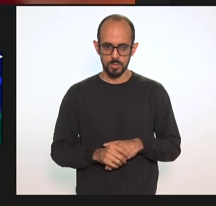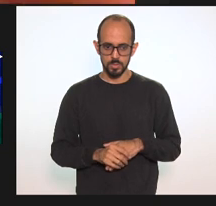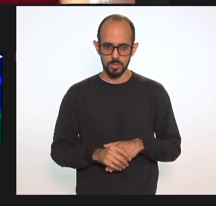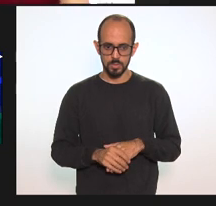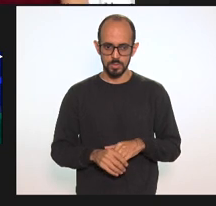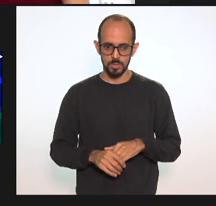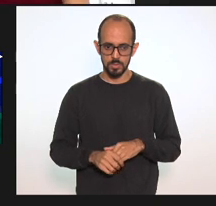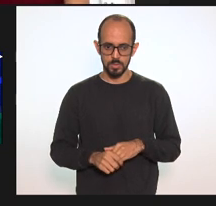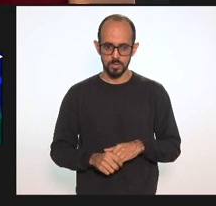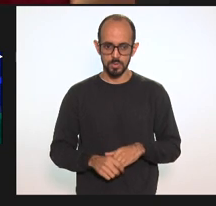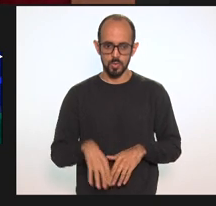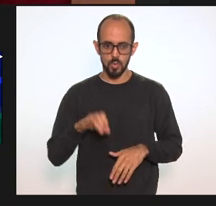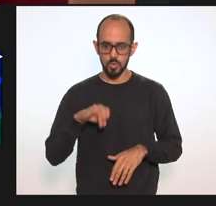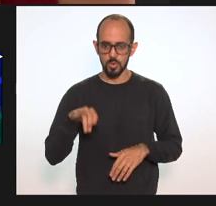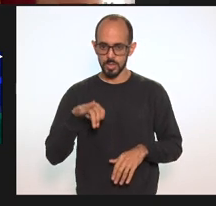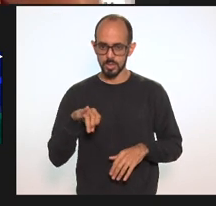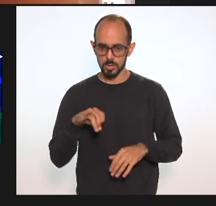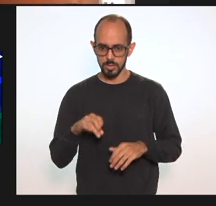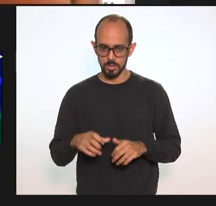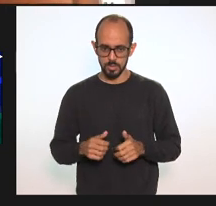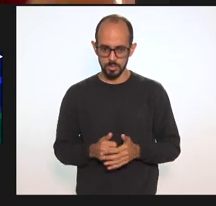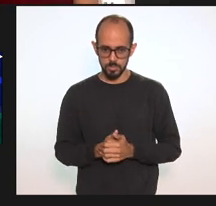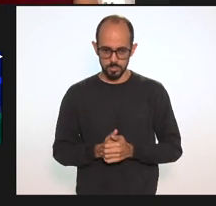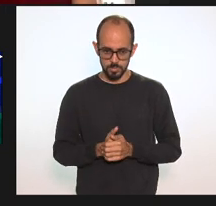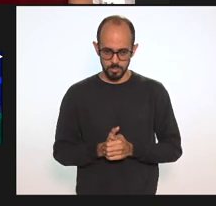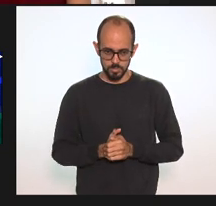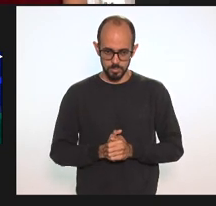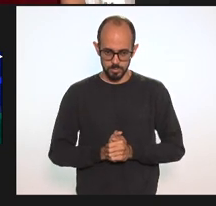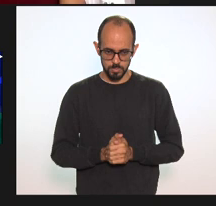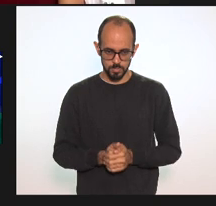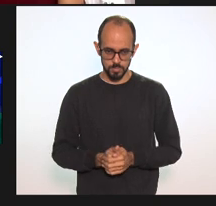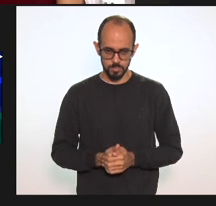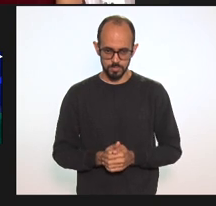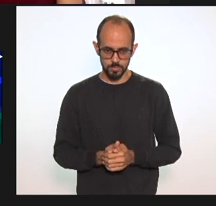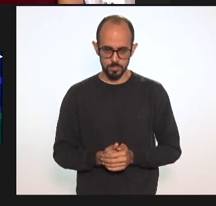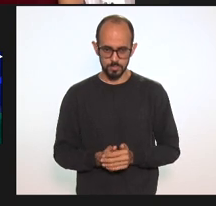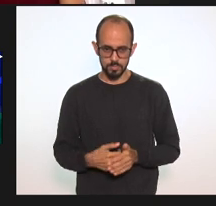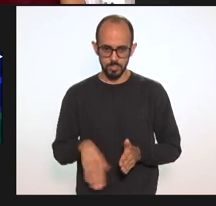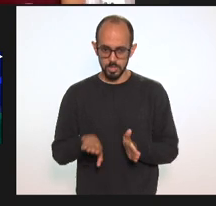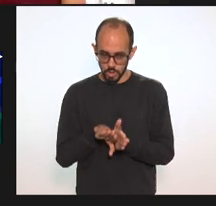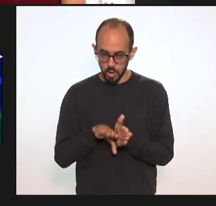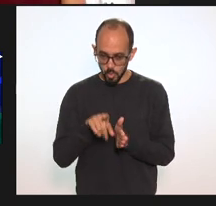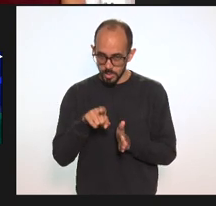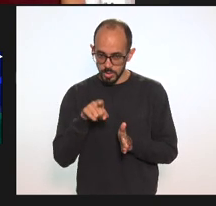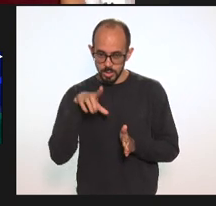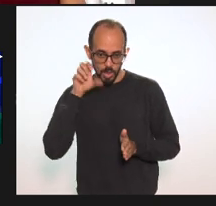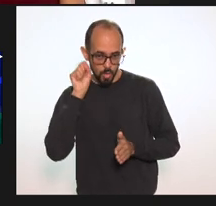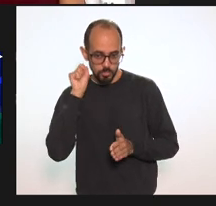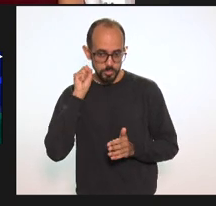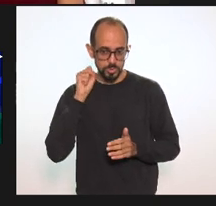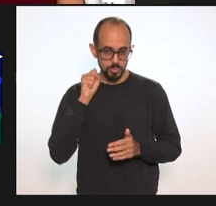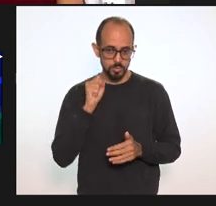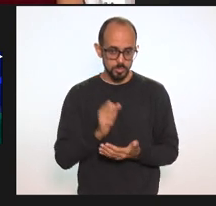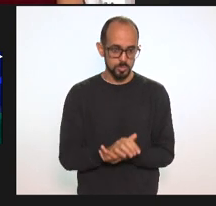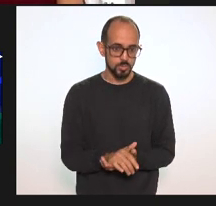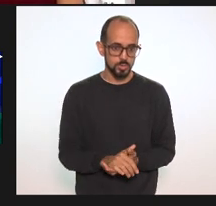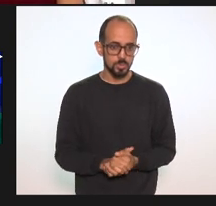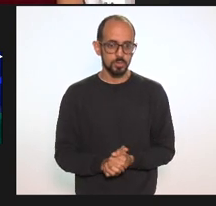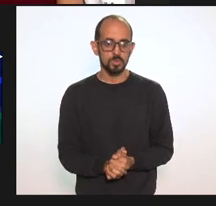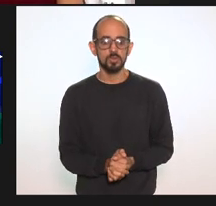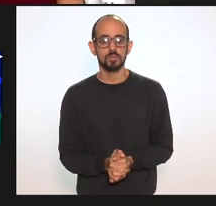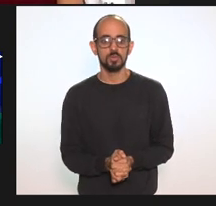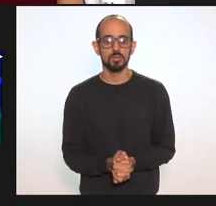e liberou Ivan chegou aí já chegou chegou